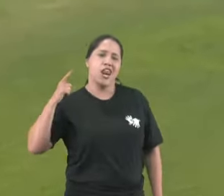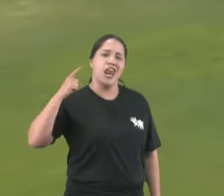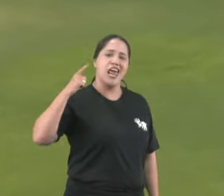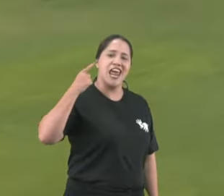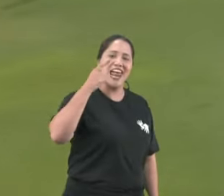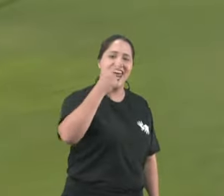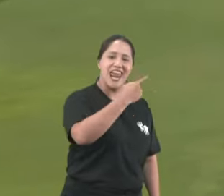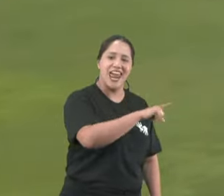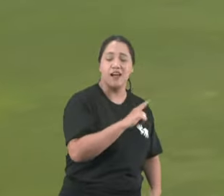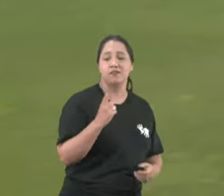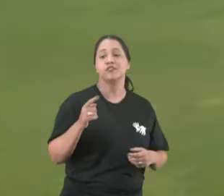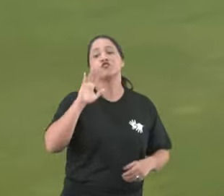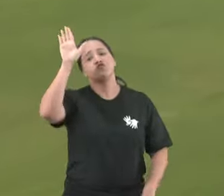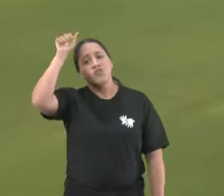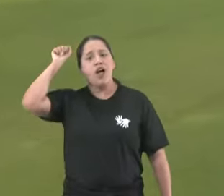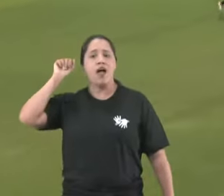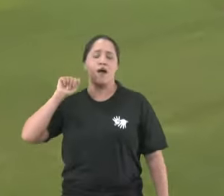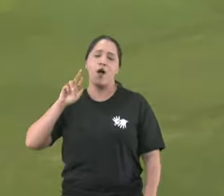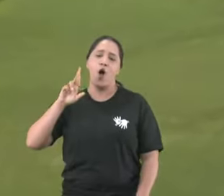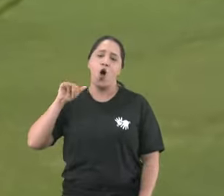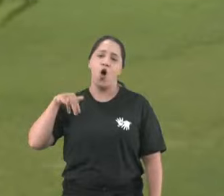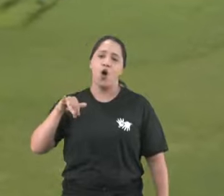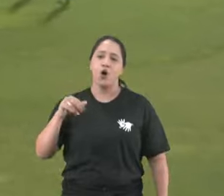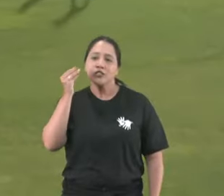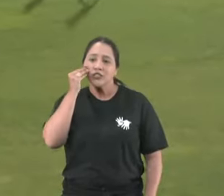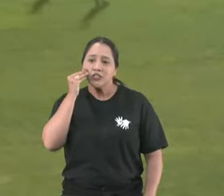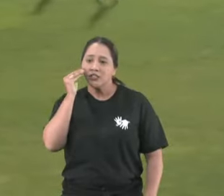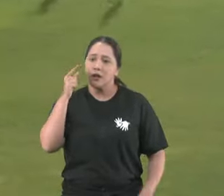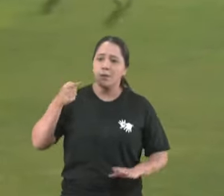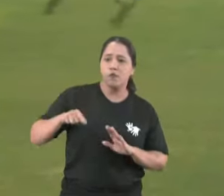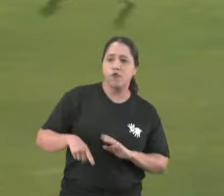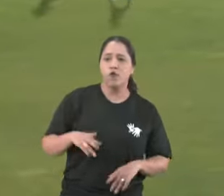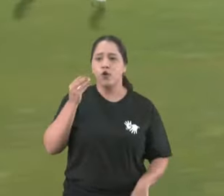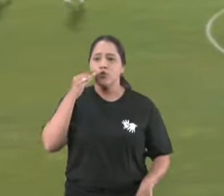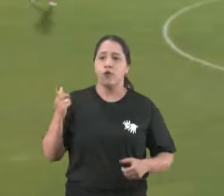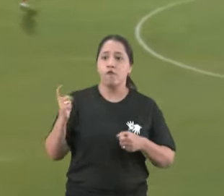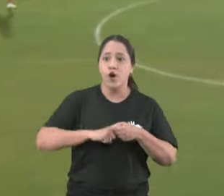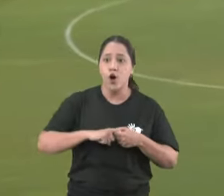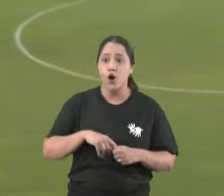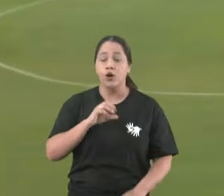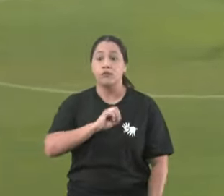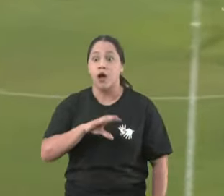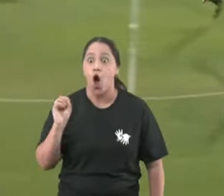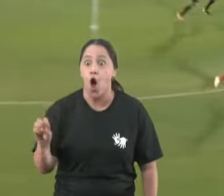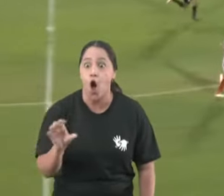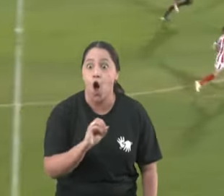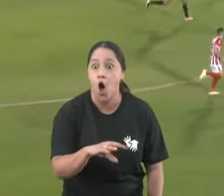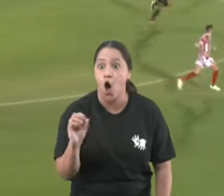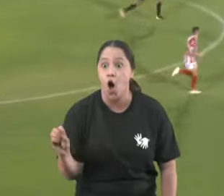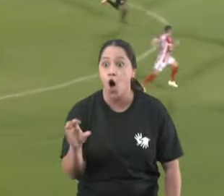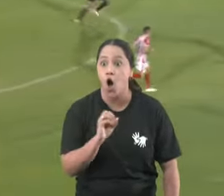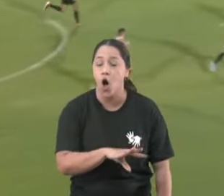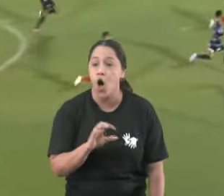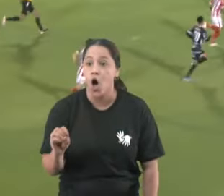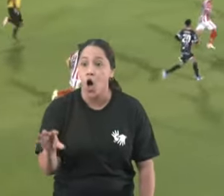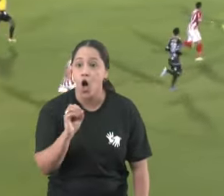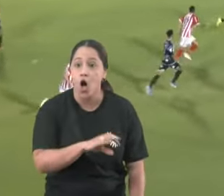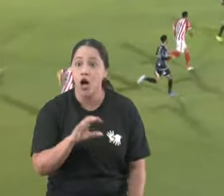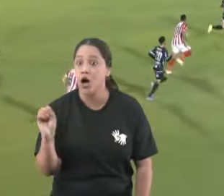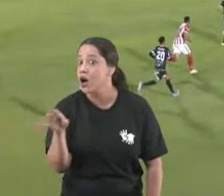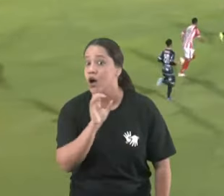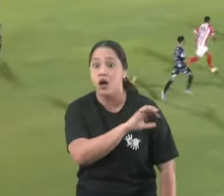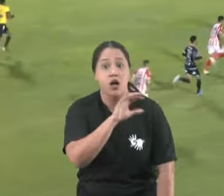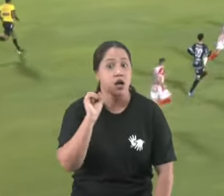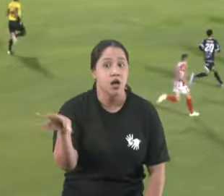chamando o Rony. Ele tenta o passe em profundidade, a bola é rebatida. Olha a escorregada, a velocidade